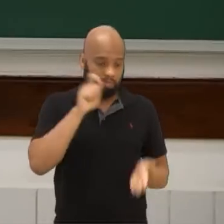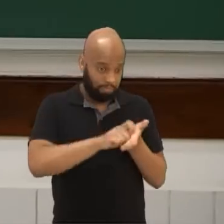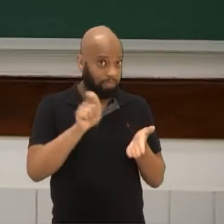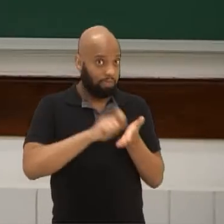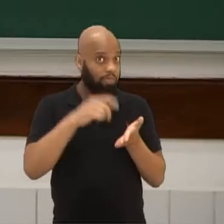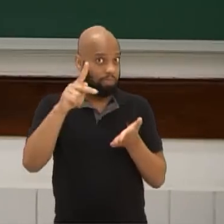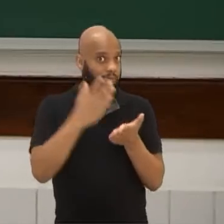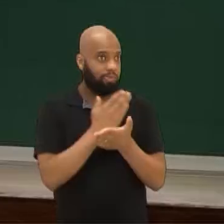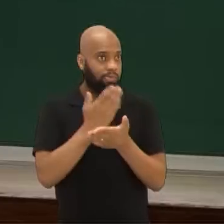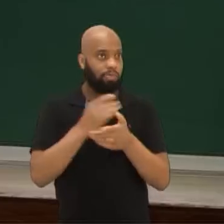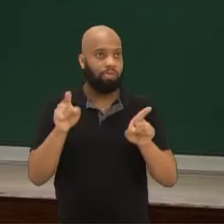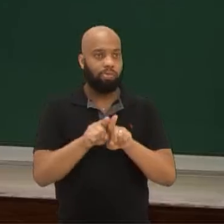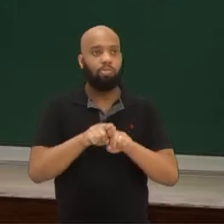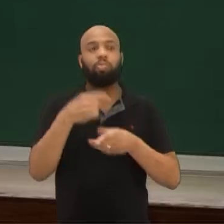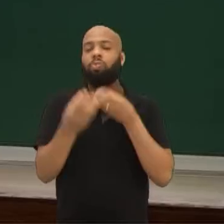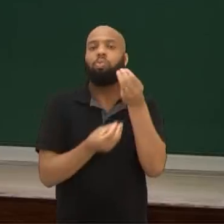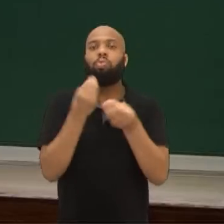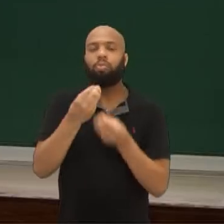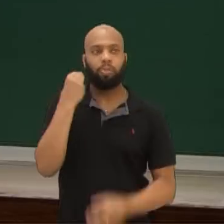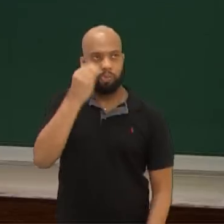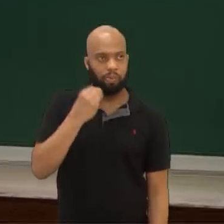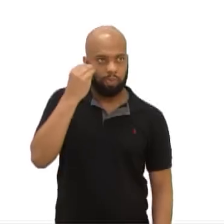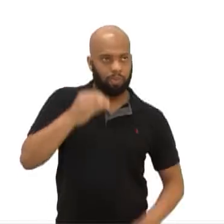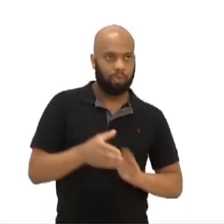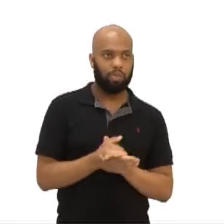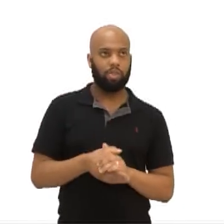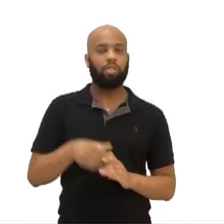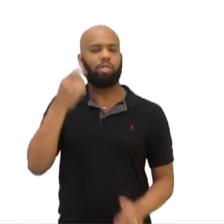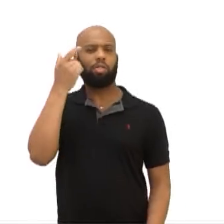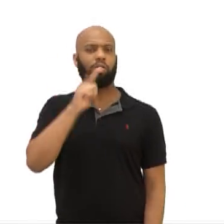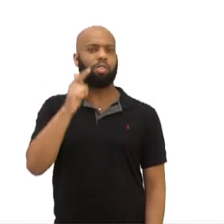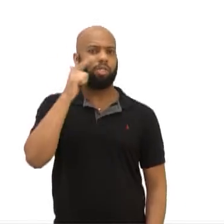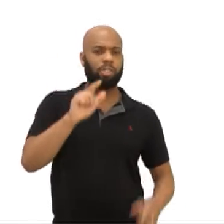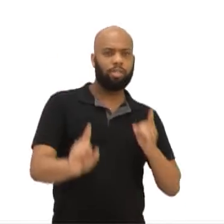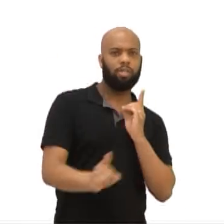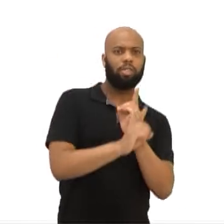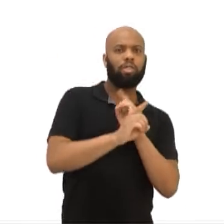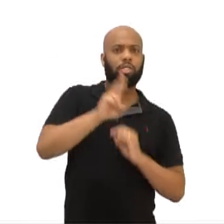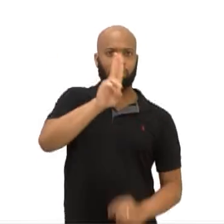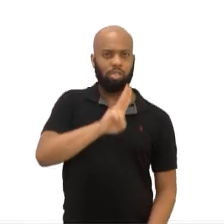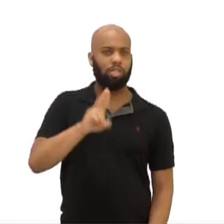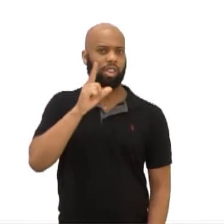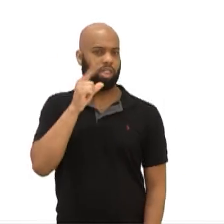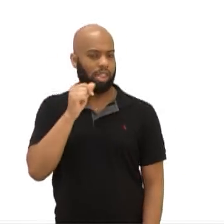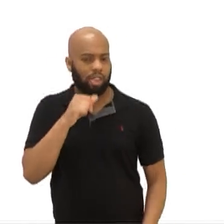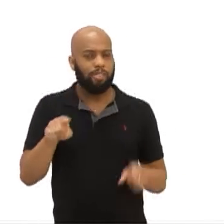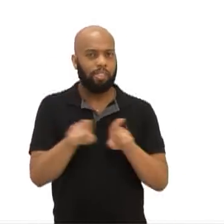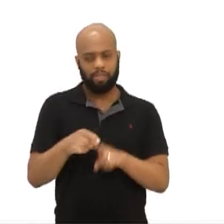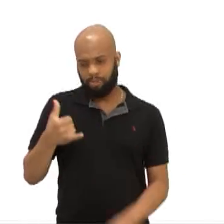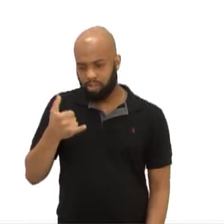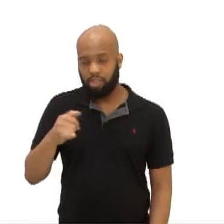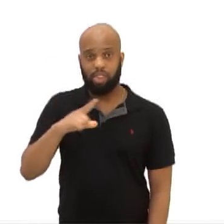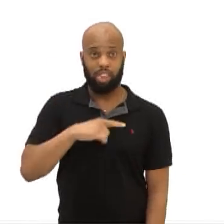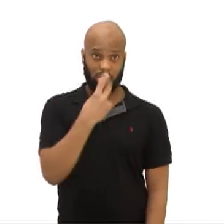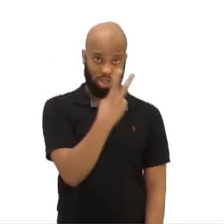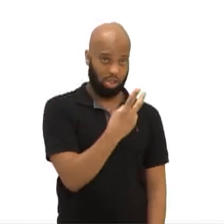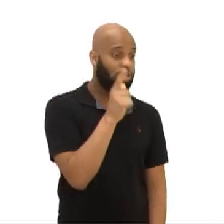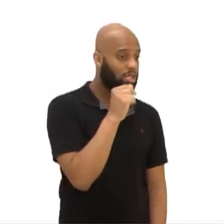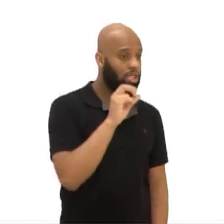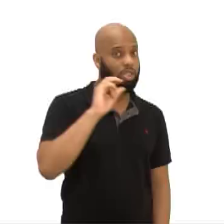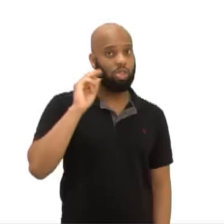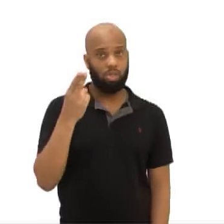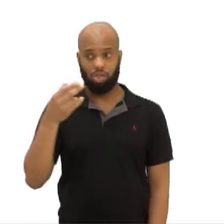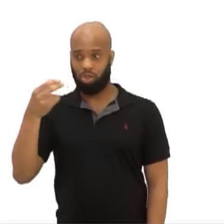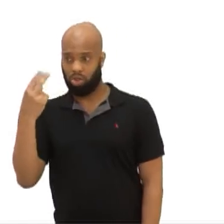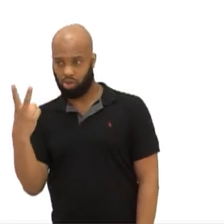registrarem no caderno. Como que vai ser essa experiência? Para descobrir, vamos utilizar os lápis ou as canetas, né? Com 2 lápis ou